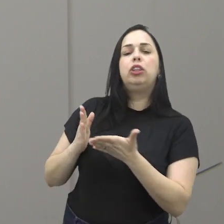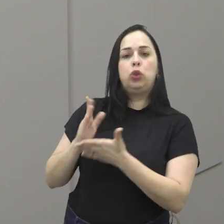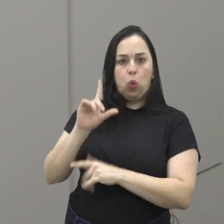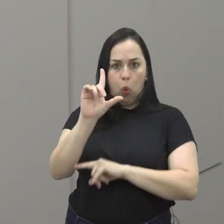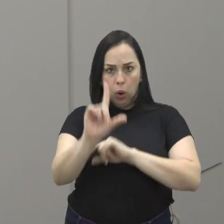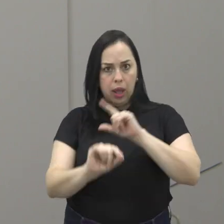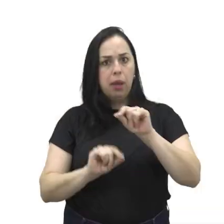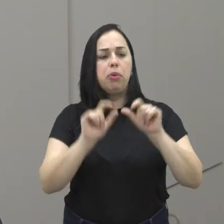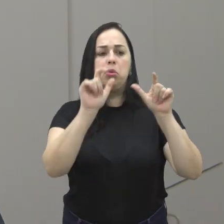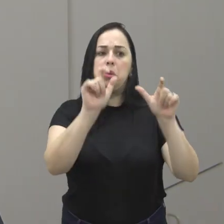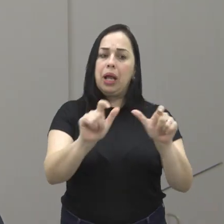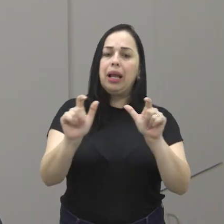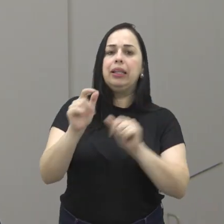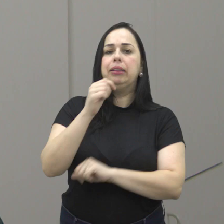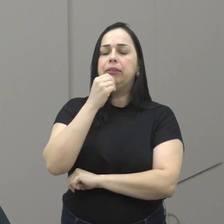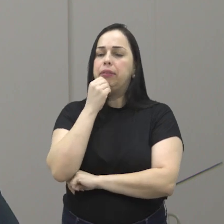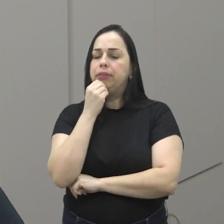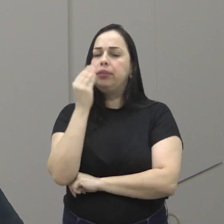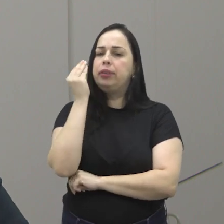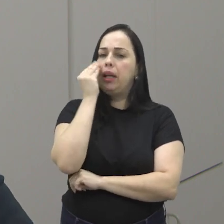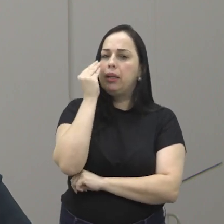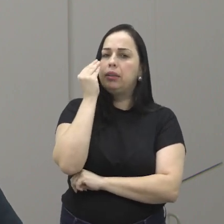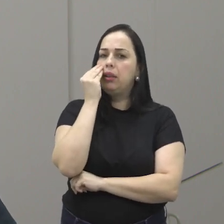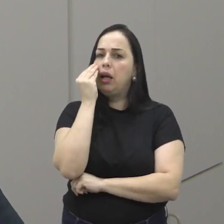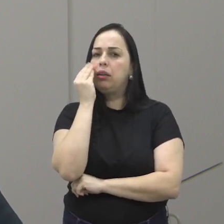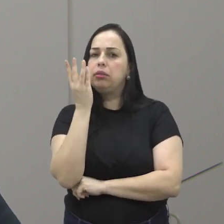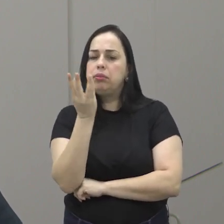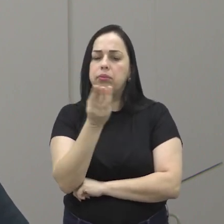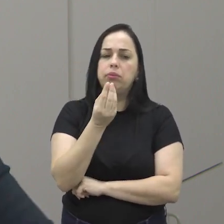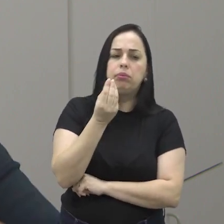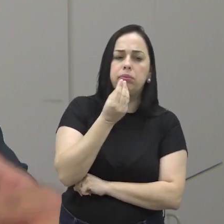Aprovamos um percurso, né? Vamos ver se a gente consegue utilizar